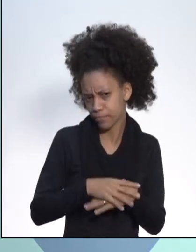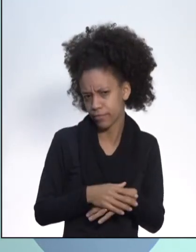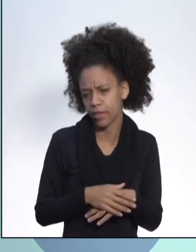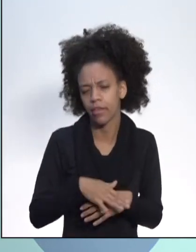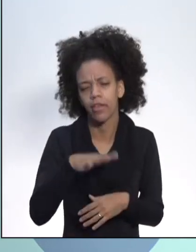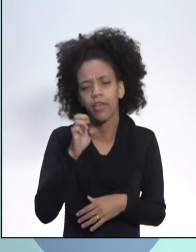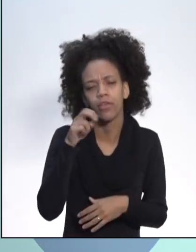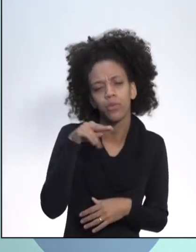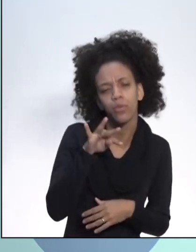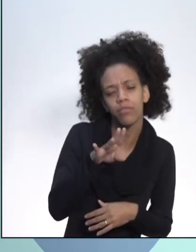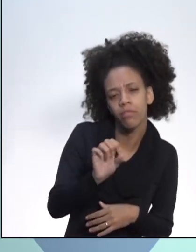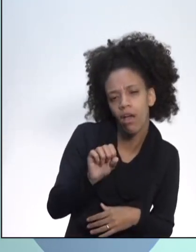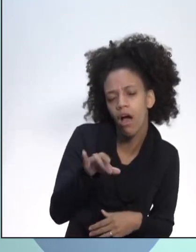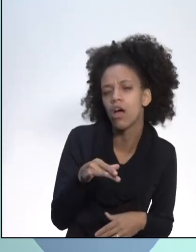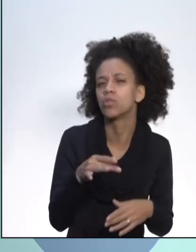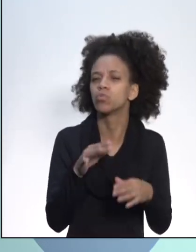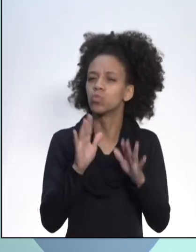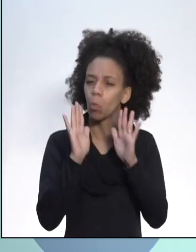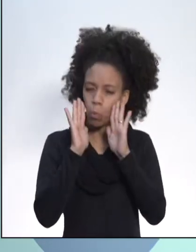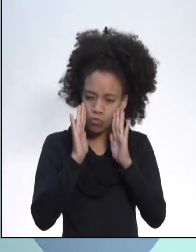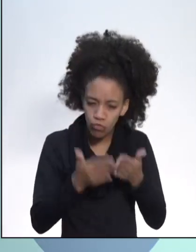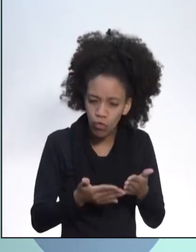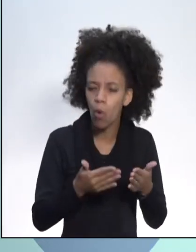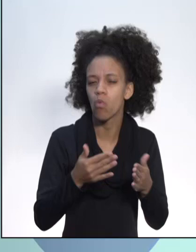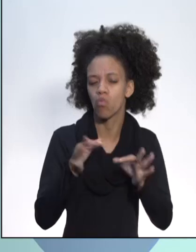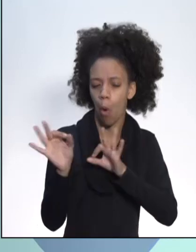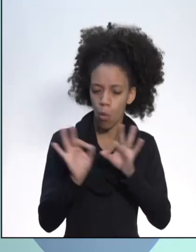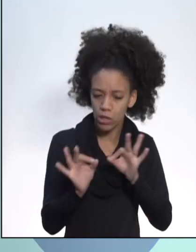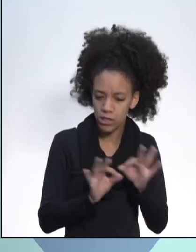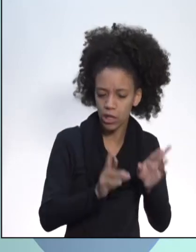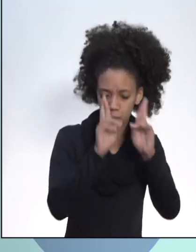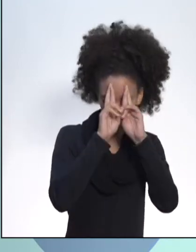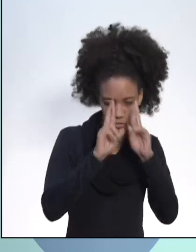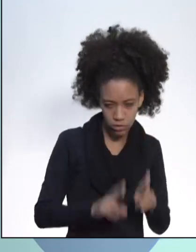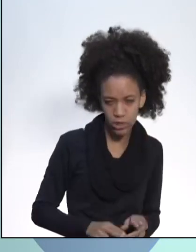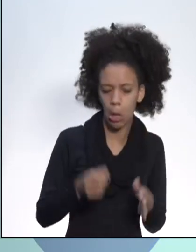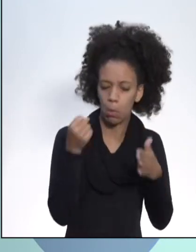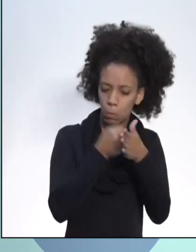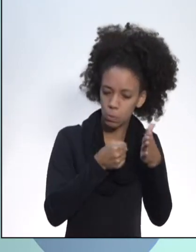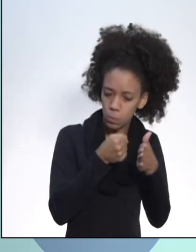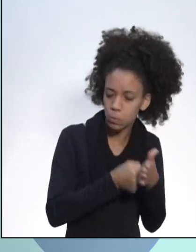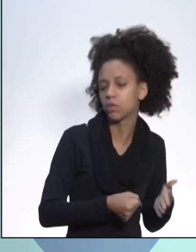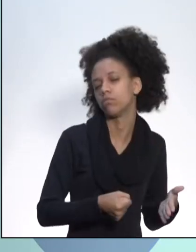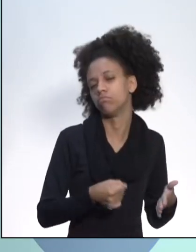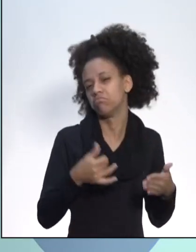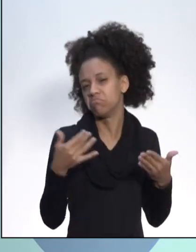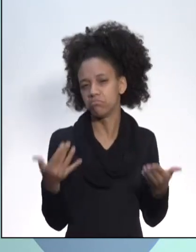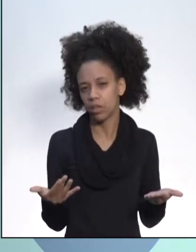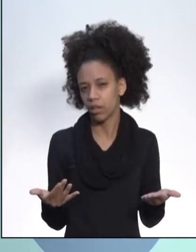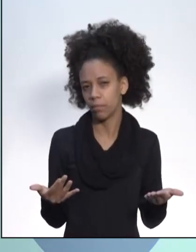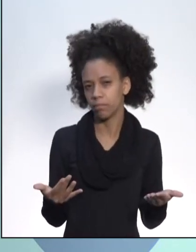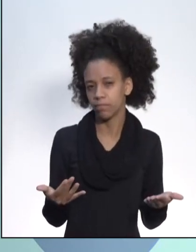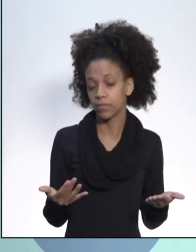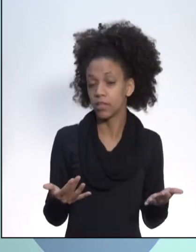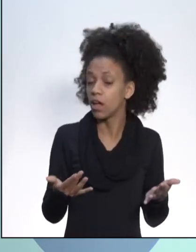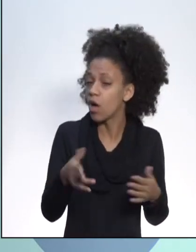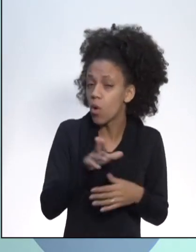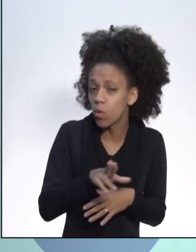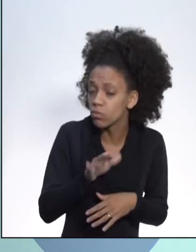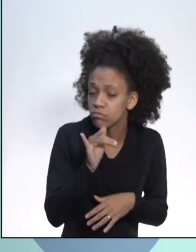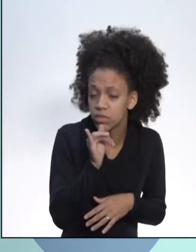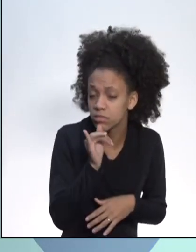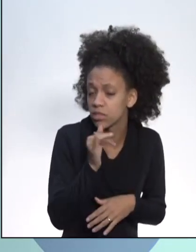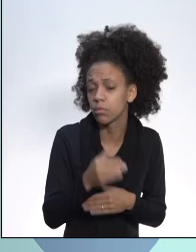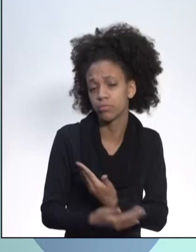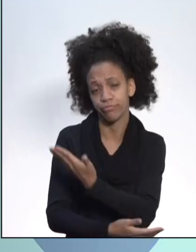Entusiasmo, determinação, organização, foco, persistência, responsabilidade. Usem esses